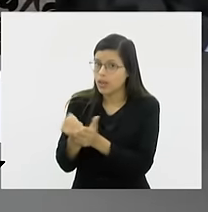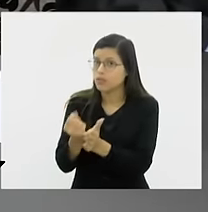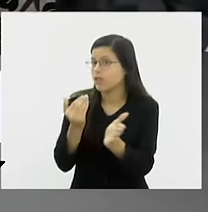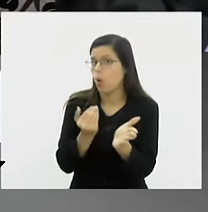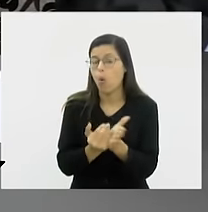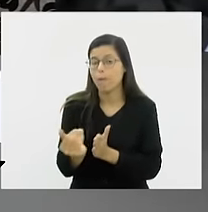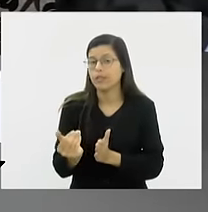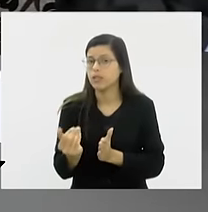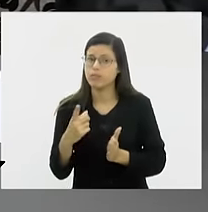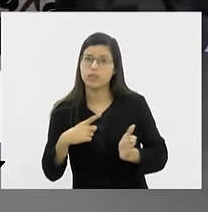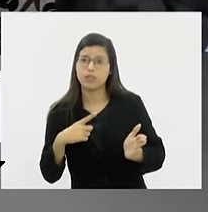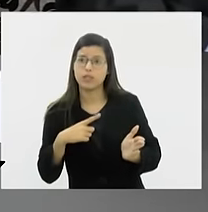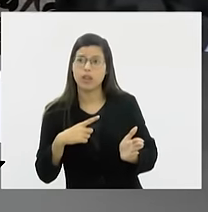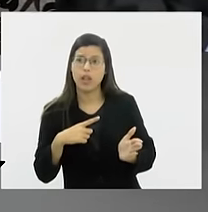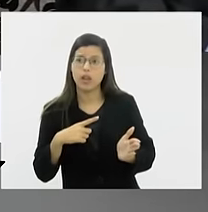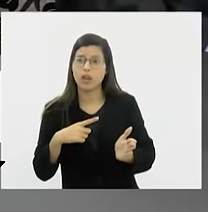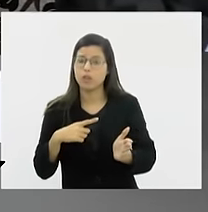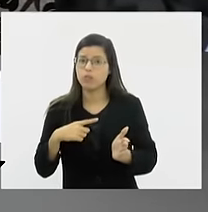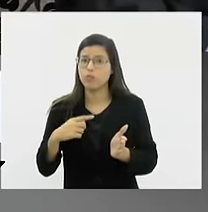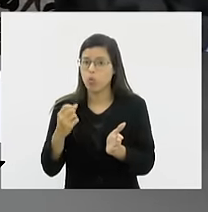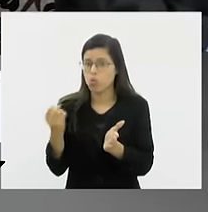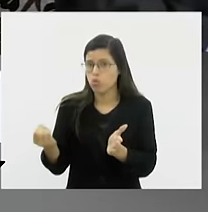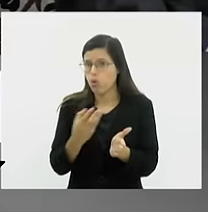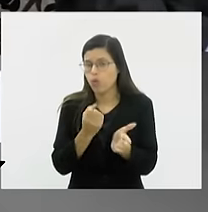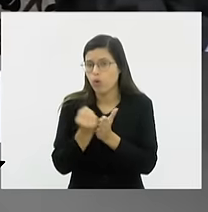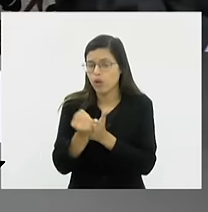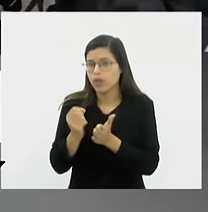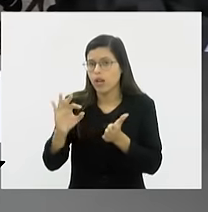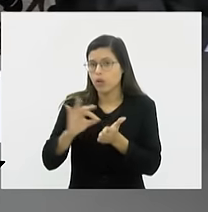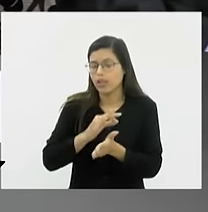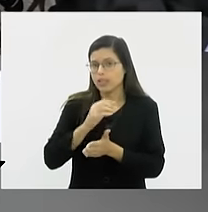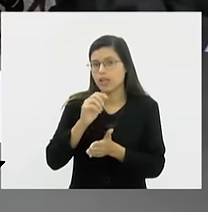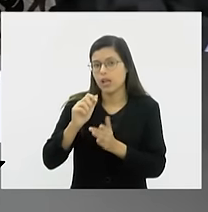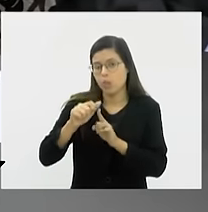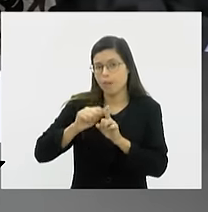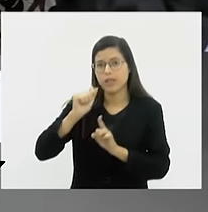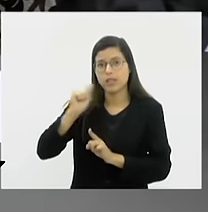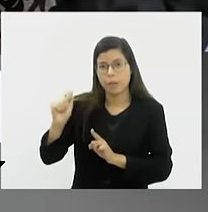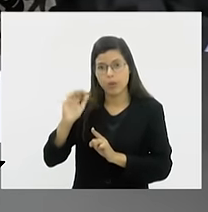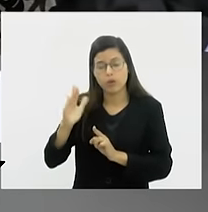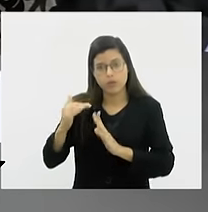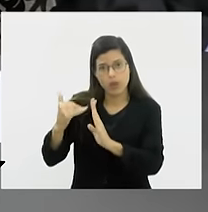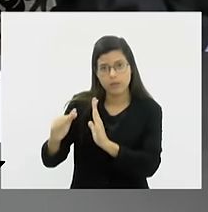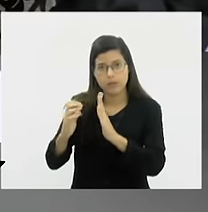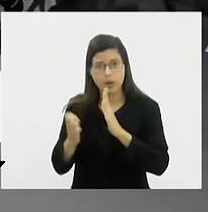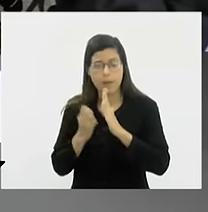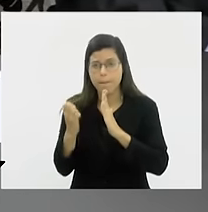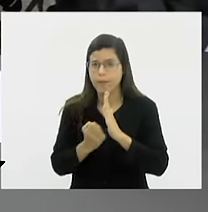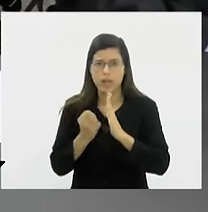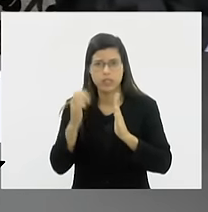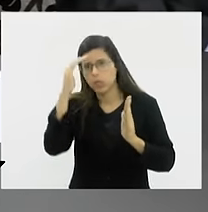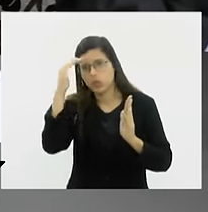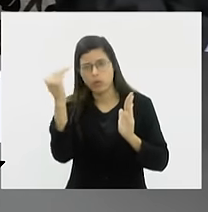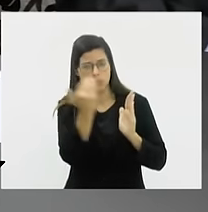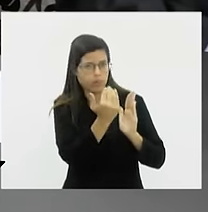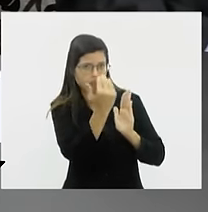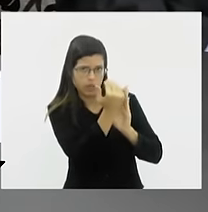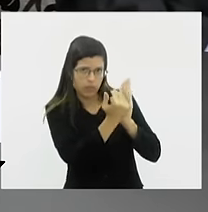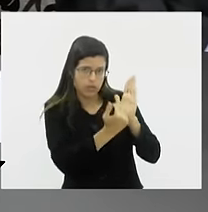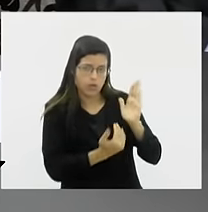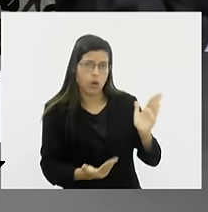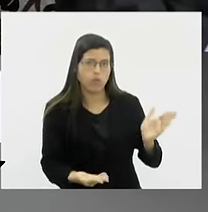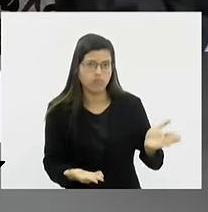Tem um novo contrato que foi assinado em abril e nós já notificamos a empresa, o consórcio, de não ter cumprido elementos para poder